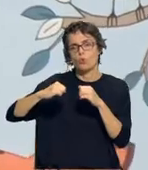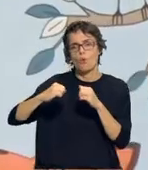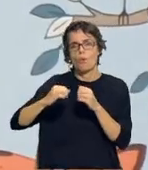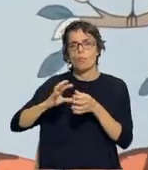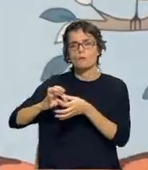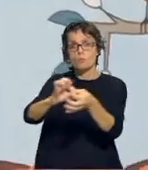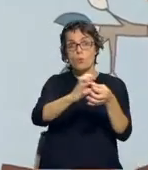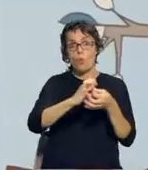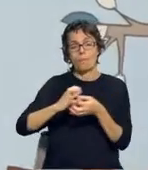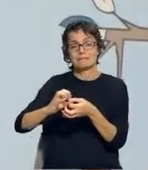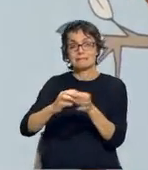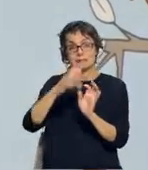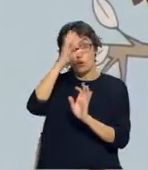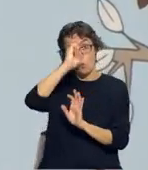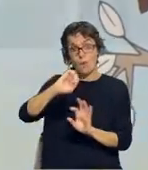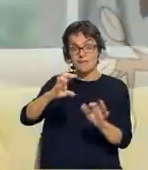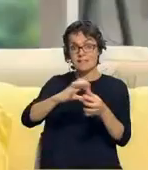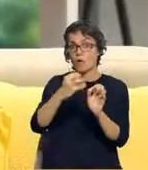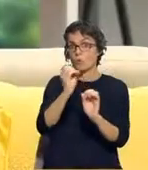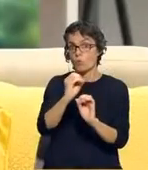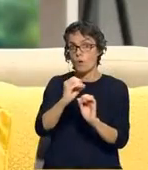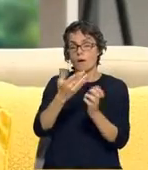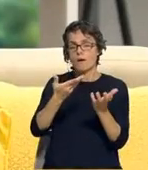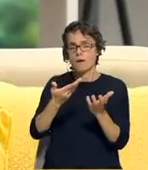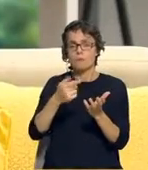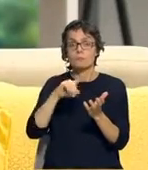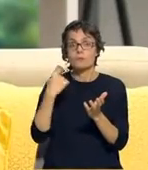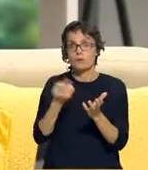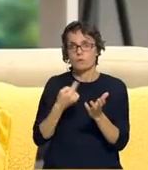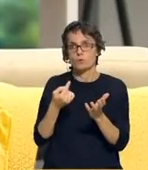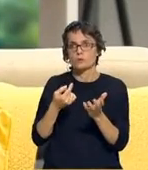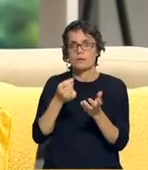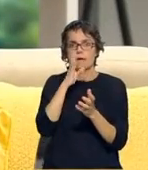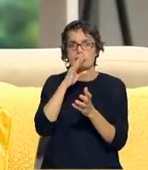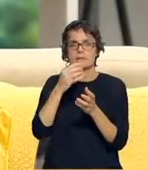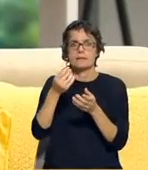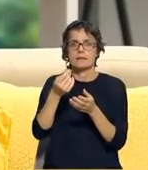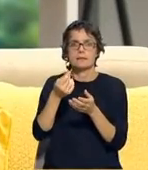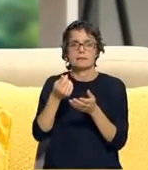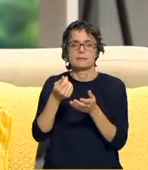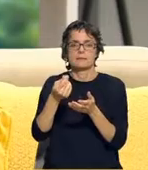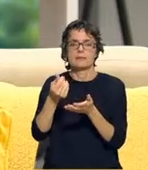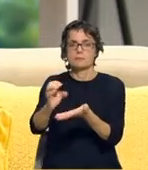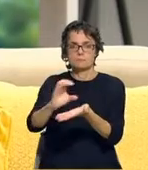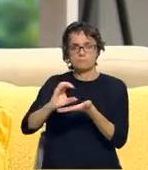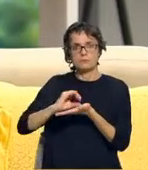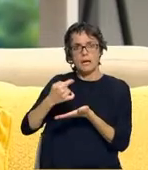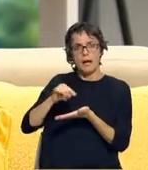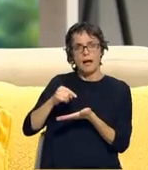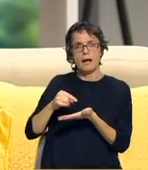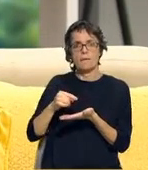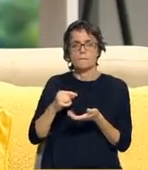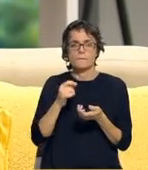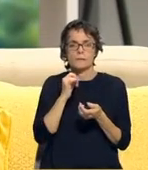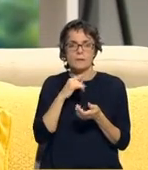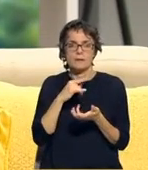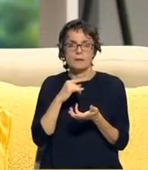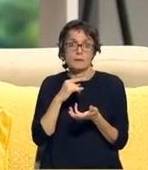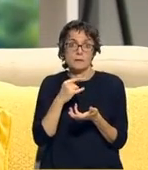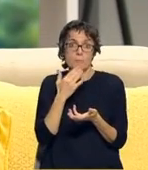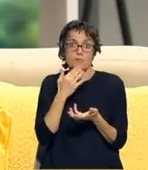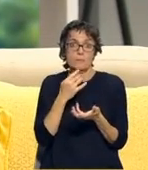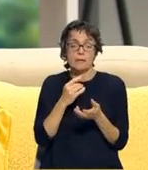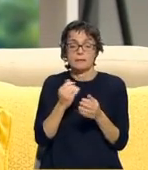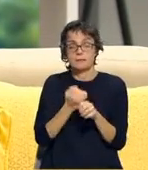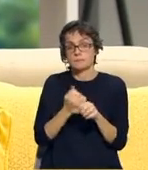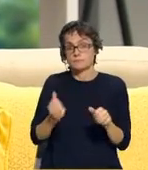Daí, todos os donativos que nós conseguimos, portanto, estão à venda nas lojas do Pingo Doce. Portanto, qualquer pessoa pode ir à